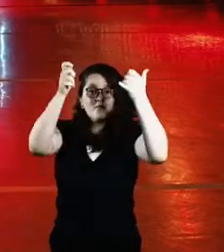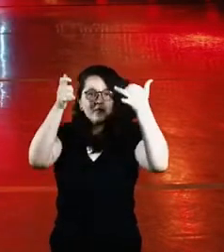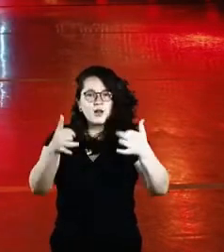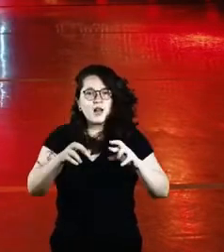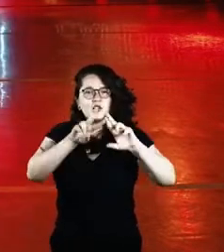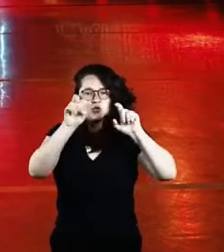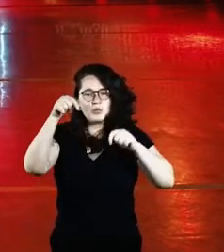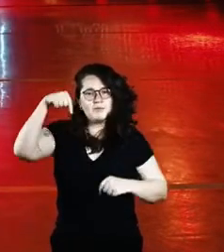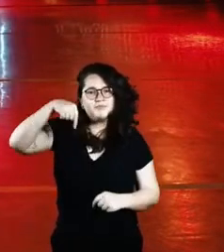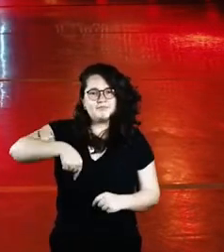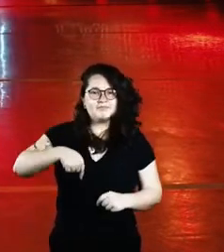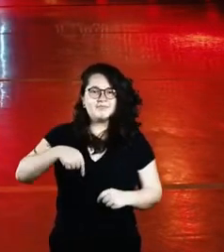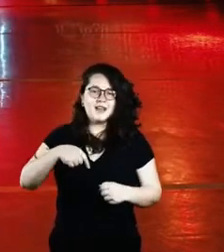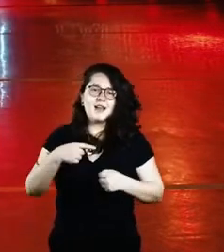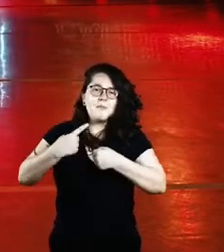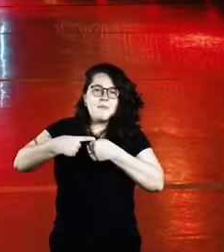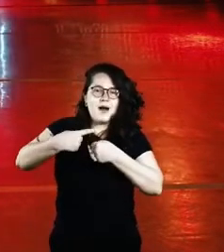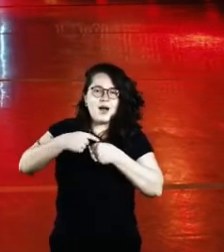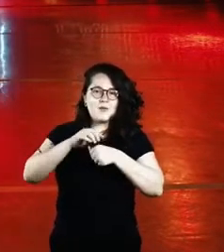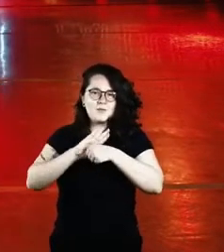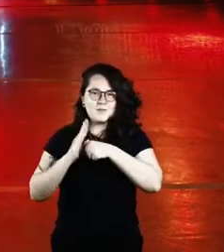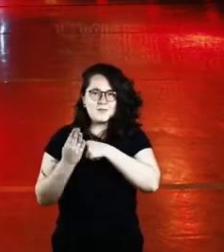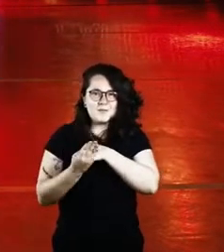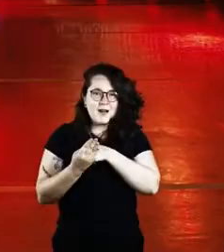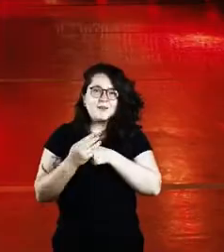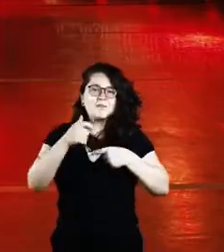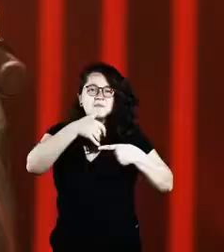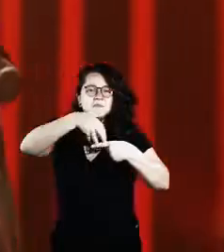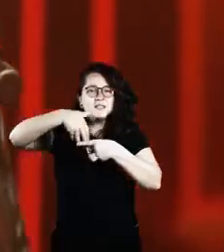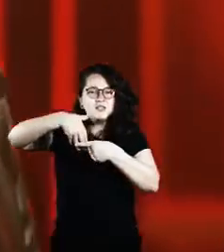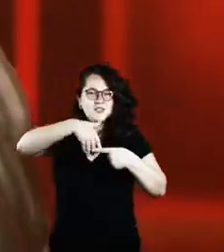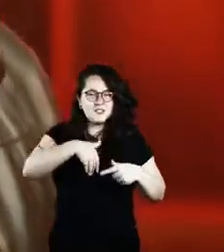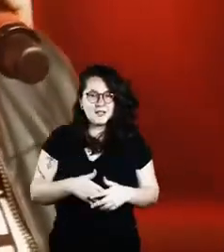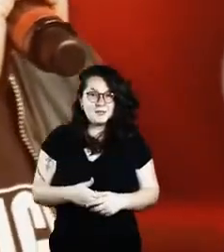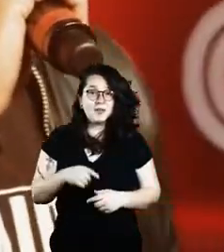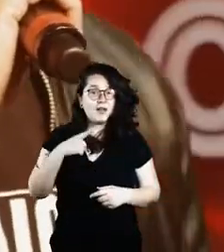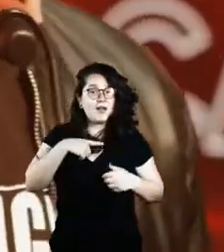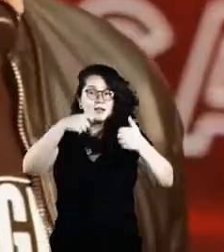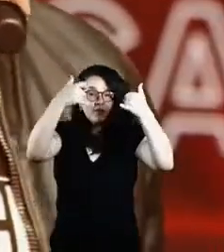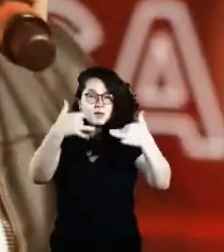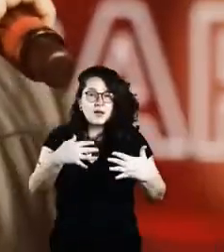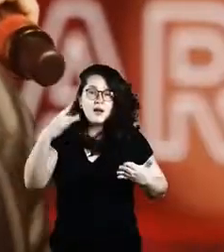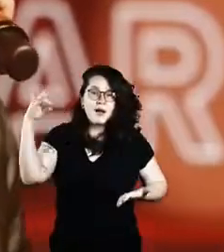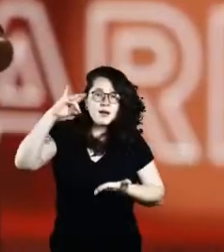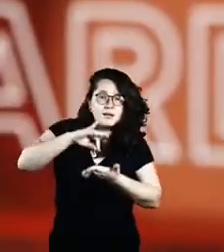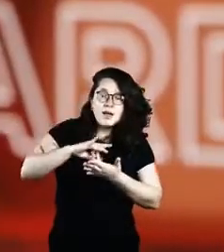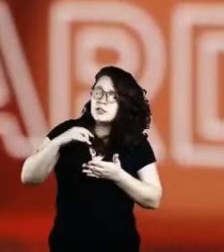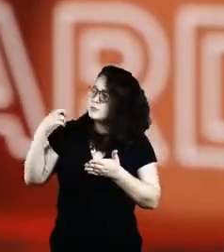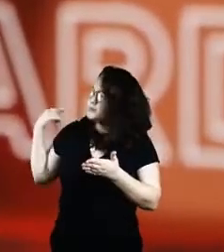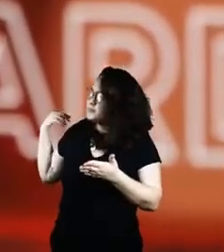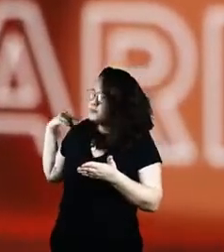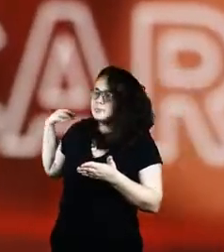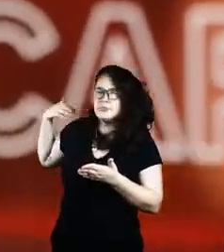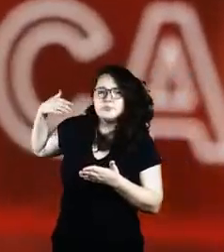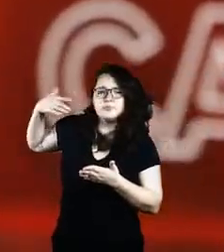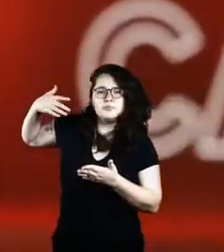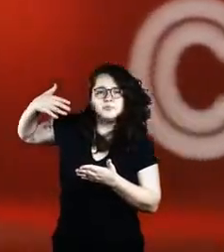era especialmente trazer um pouco da realidade, do que foi, da história,